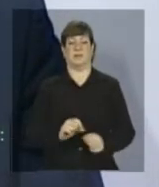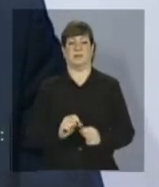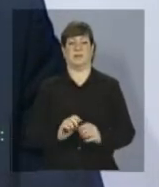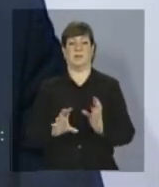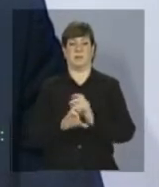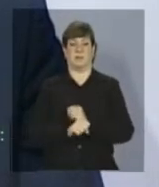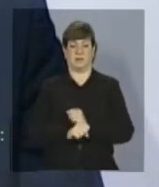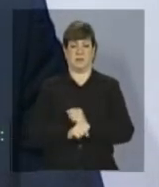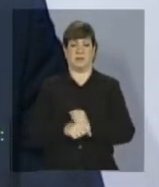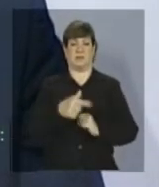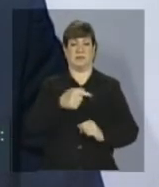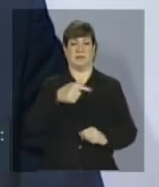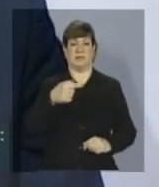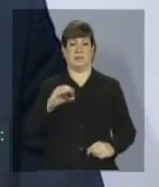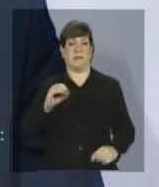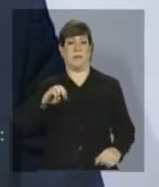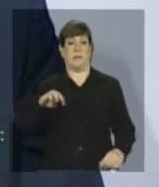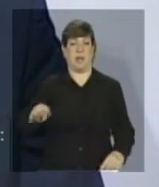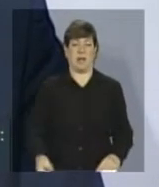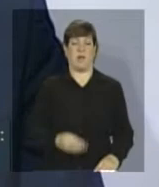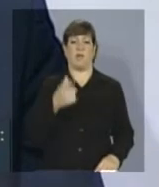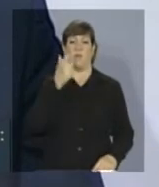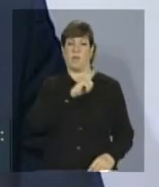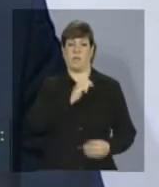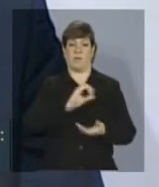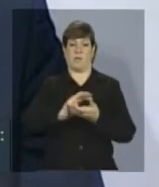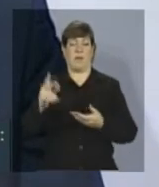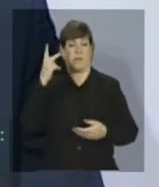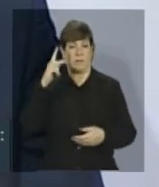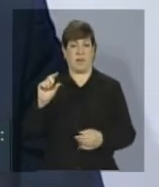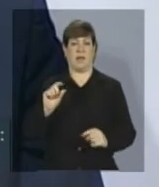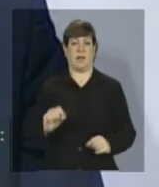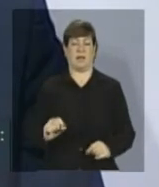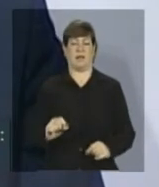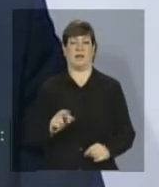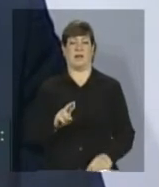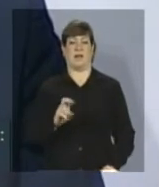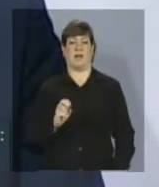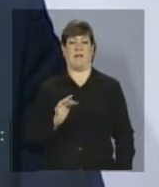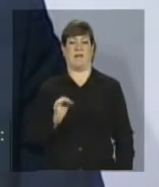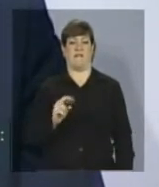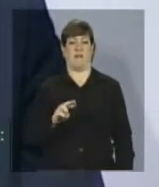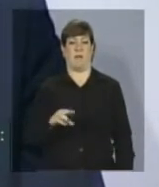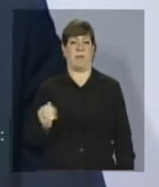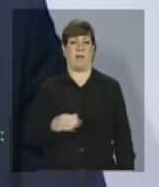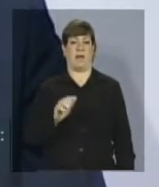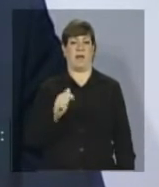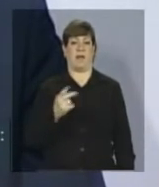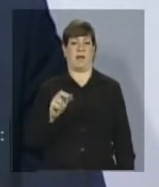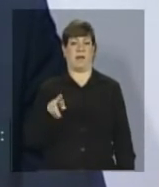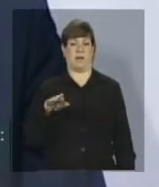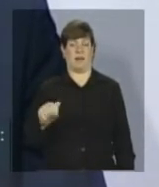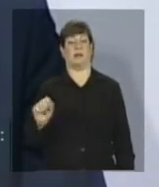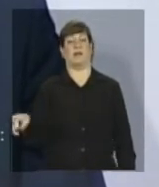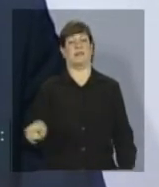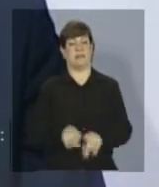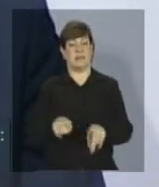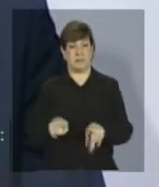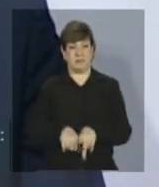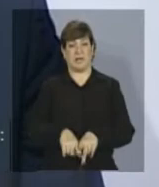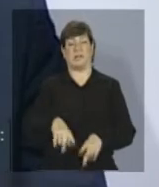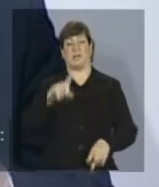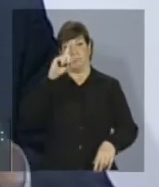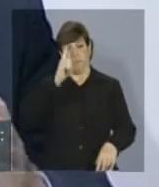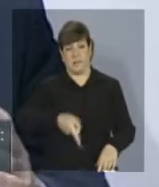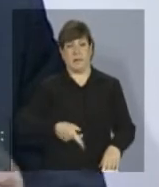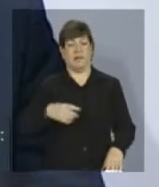770 milhões para a desapropriação de áreas para fins de reforma agrária. Ao mesmo tempo, determinou a